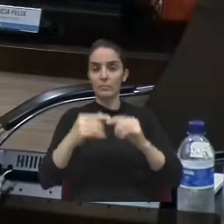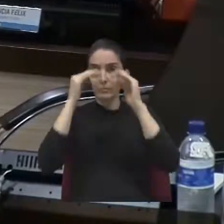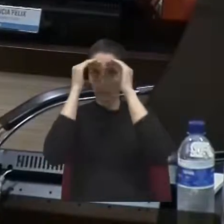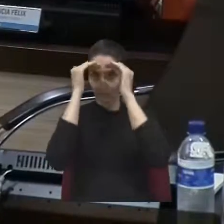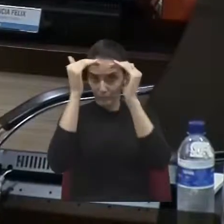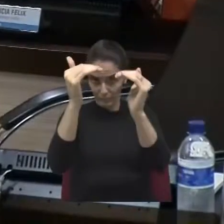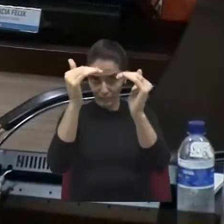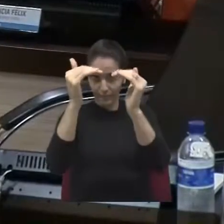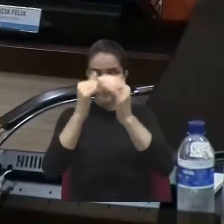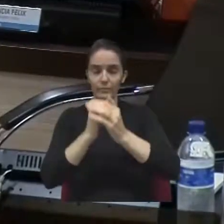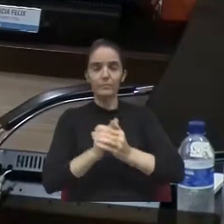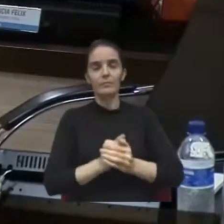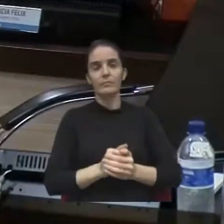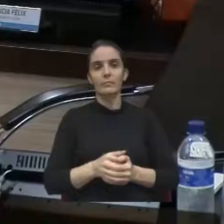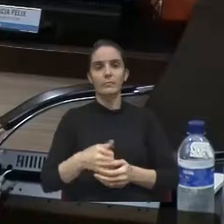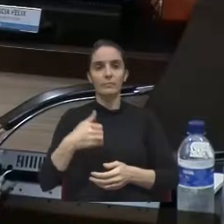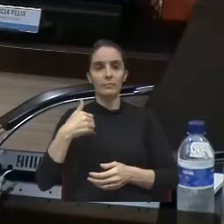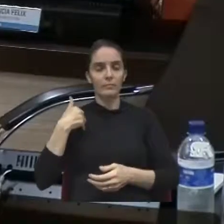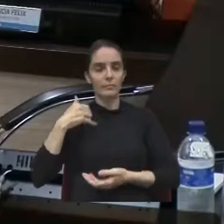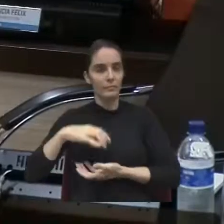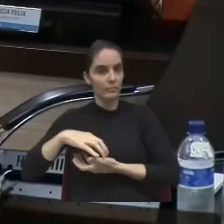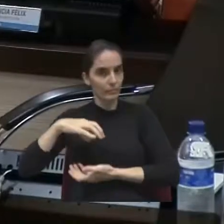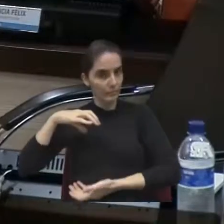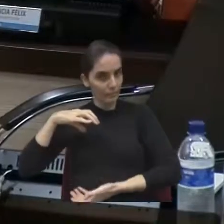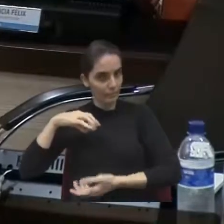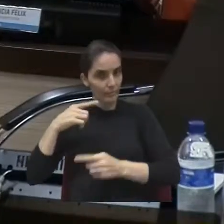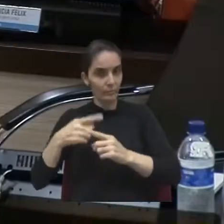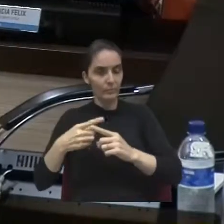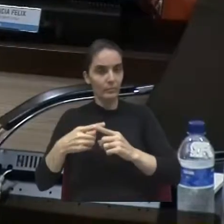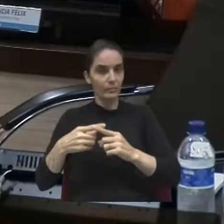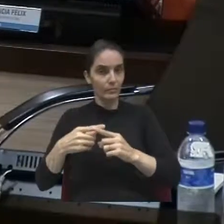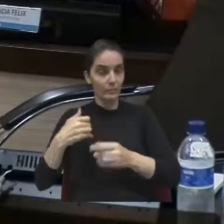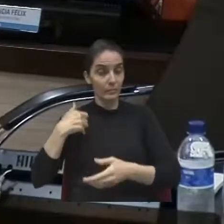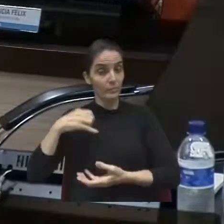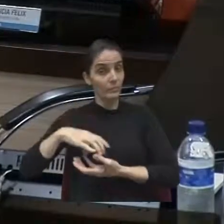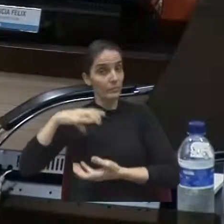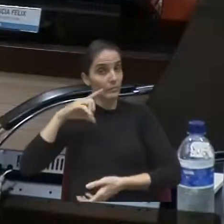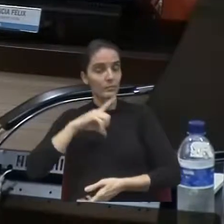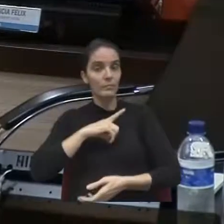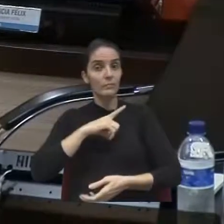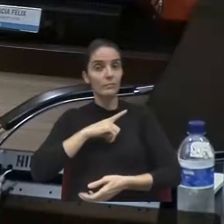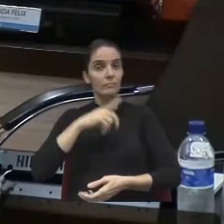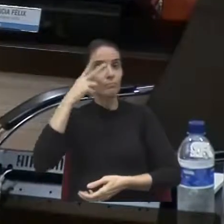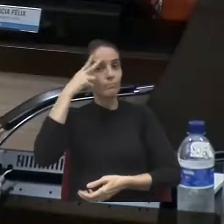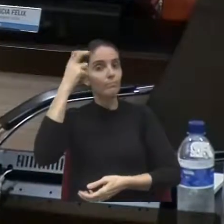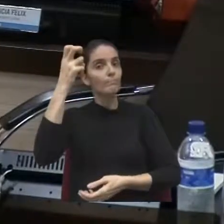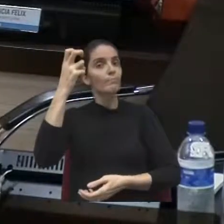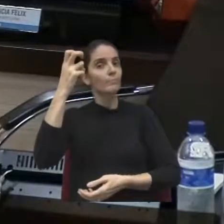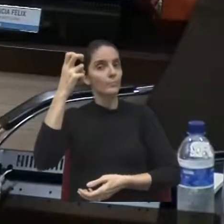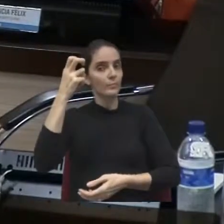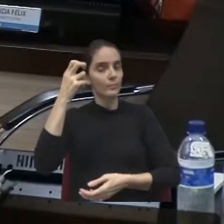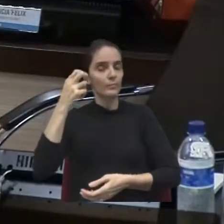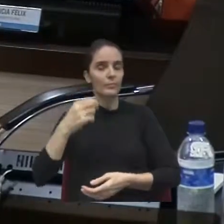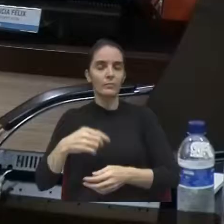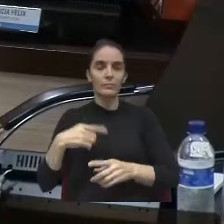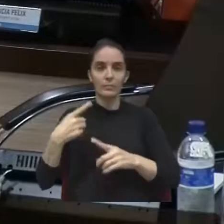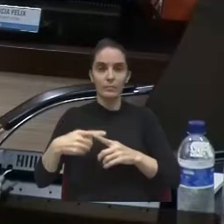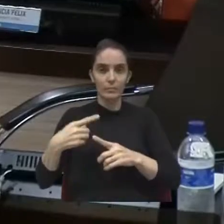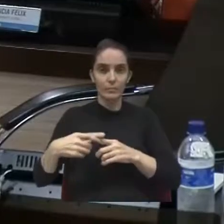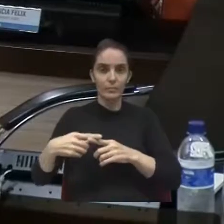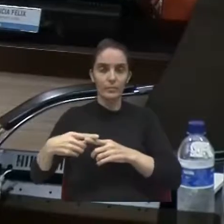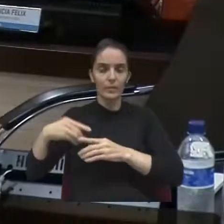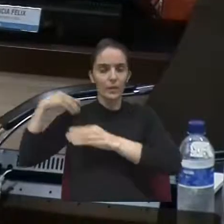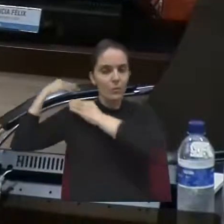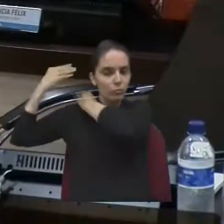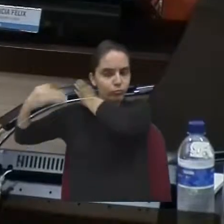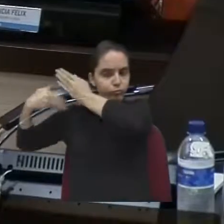respeito àqueles que são dotados de uma sabedoria que vem com o passar do tempo, e a forma